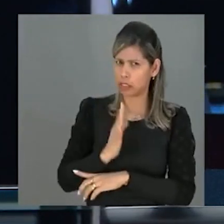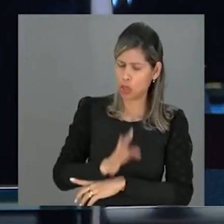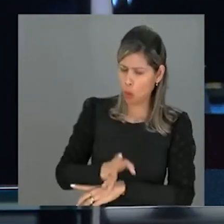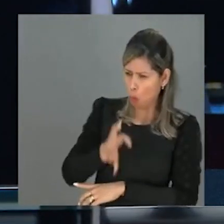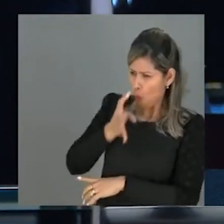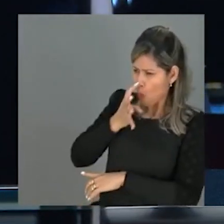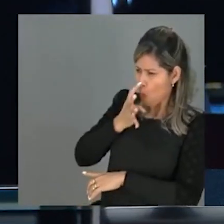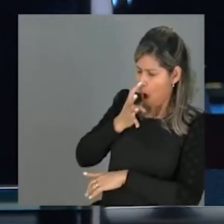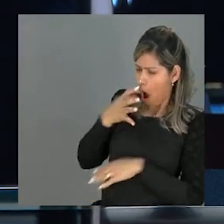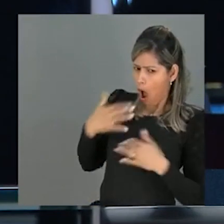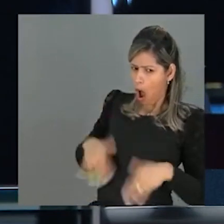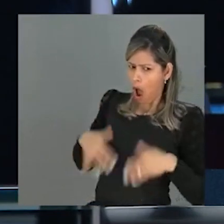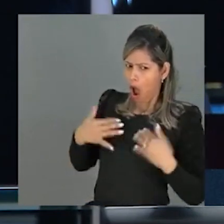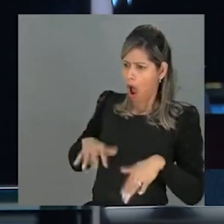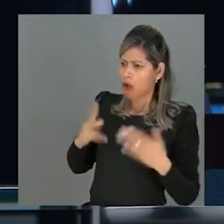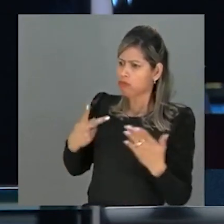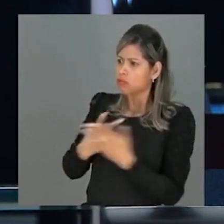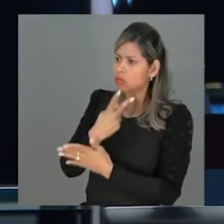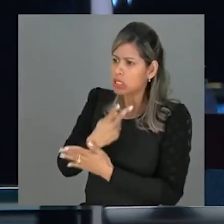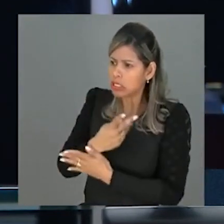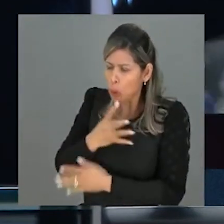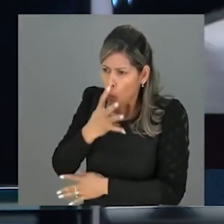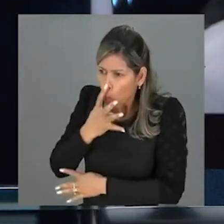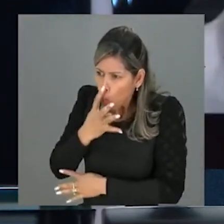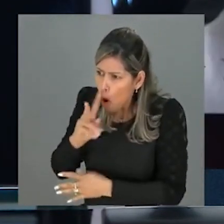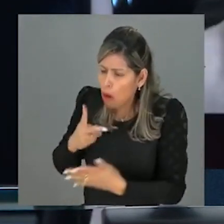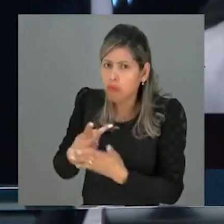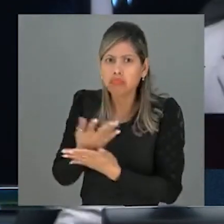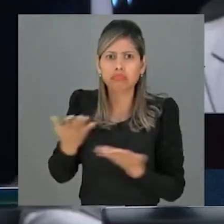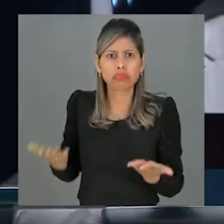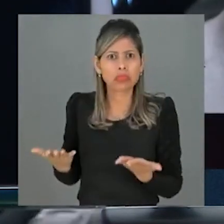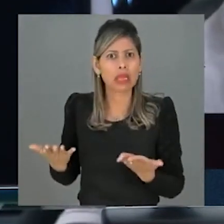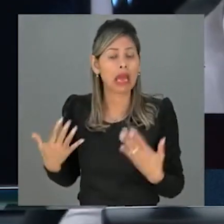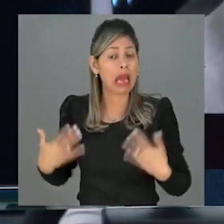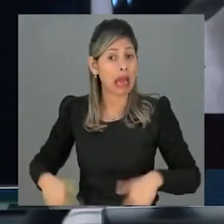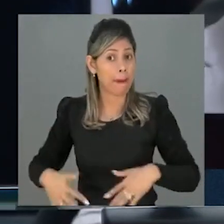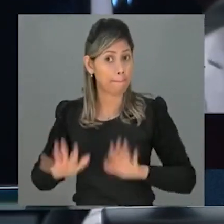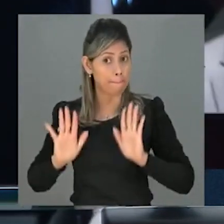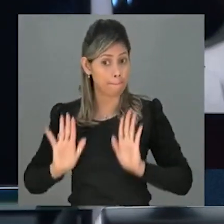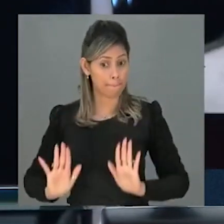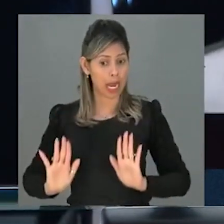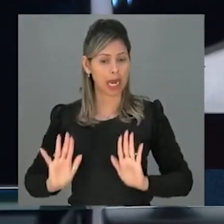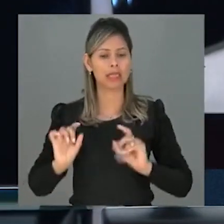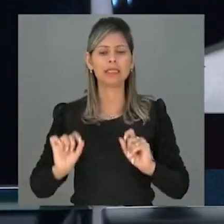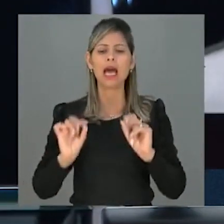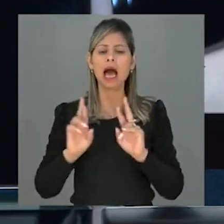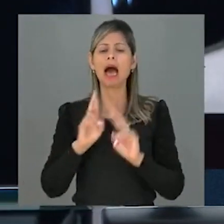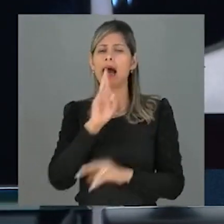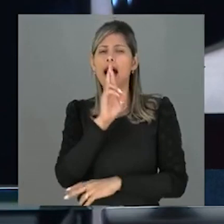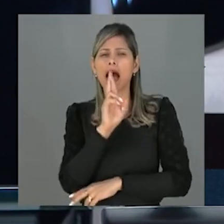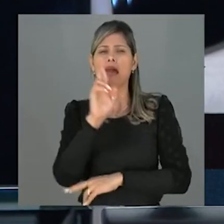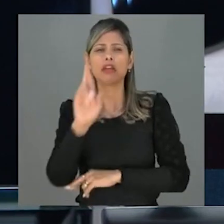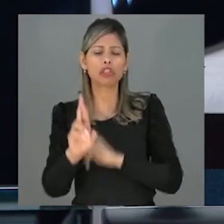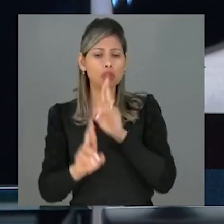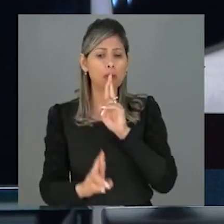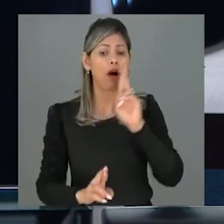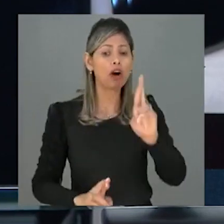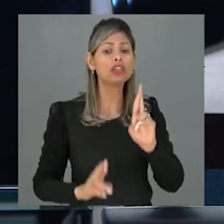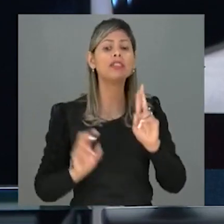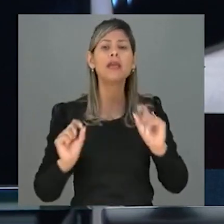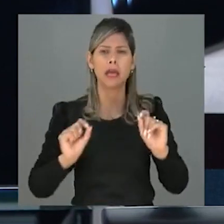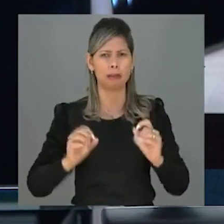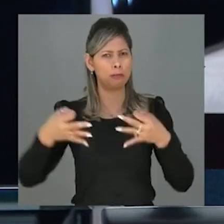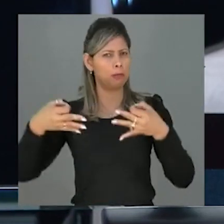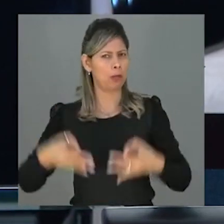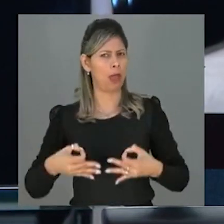estarrecidos. Porém, a resposta das instituições foi célere e firme.